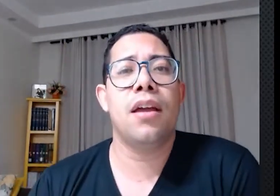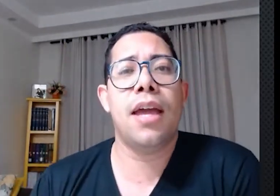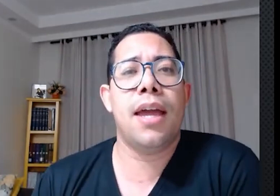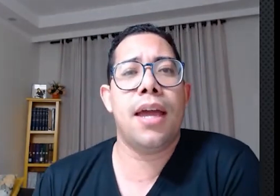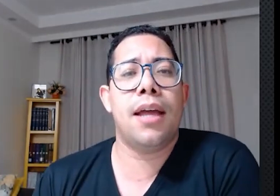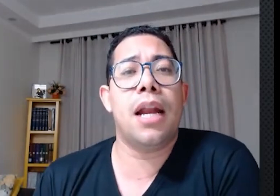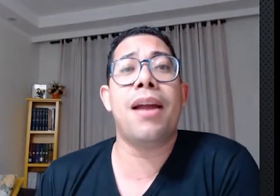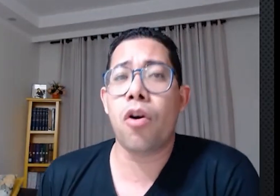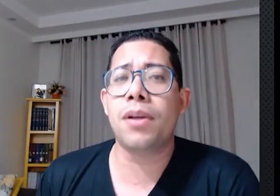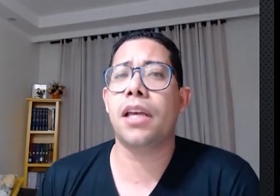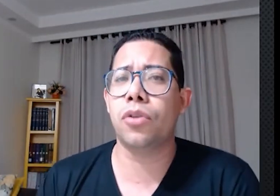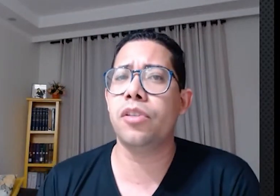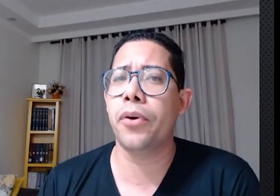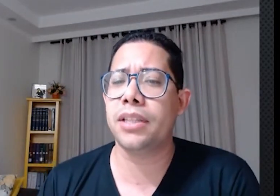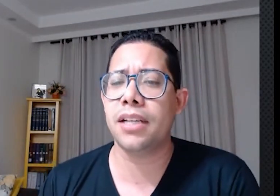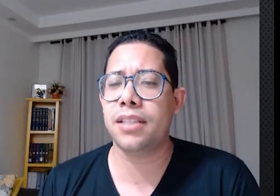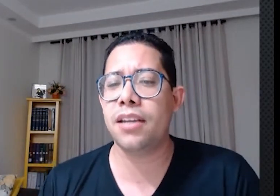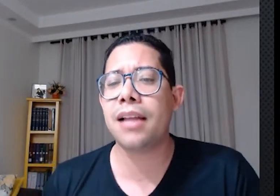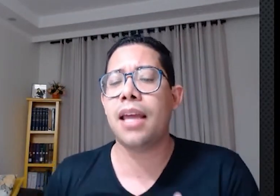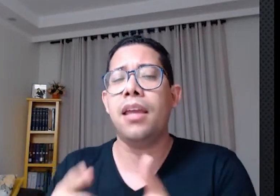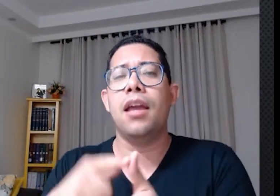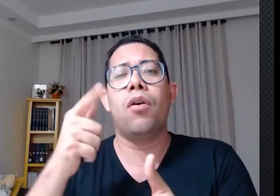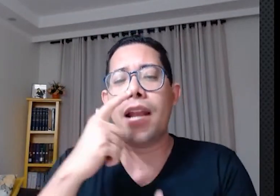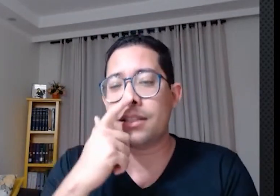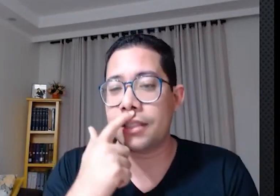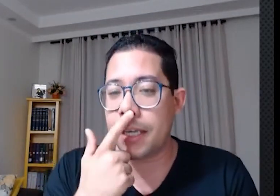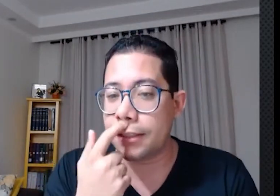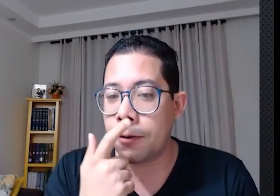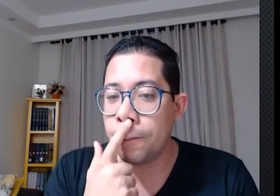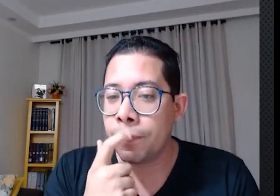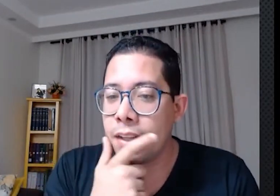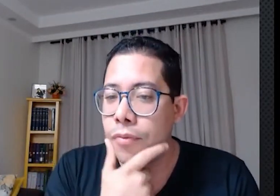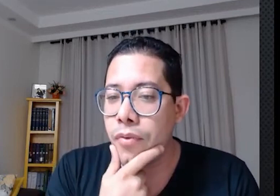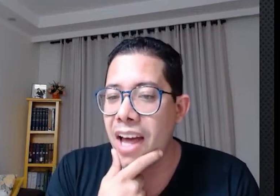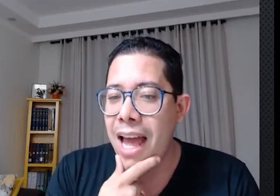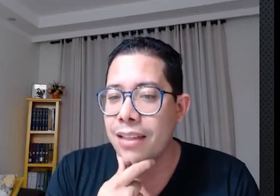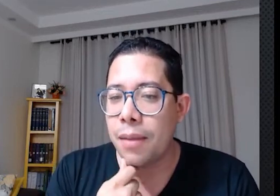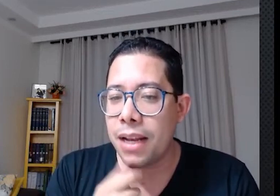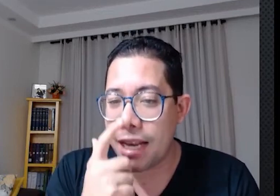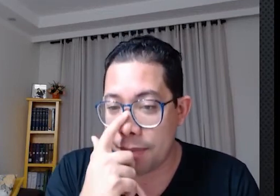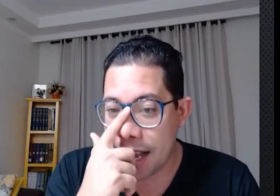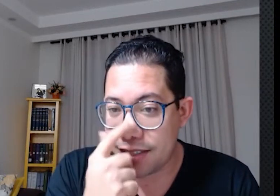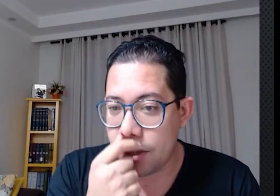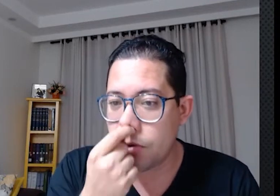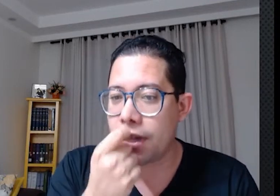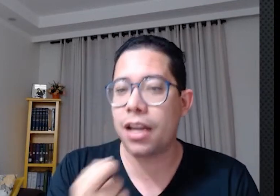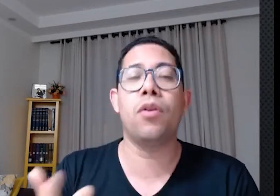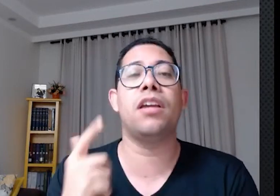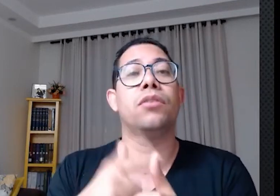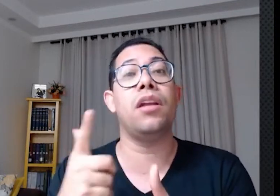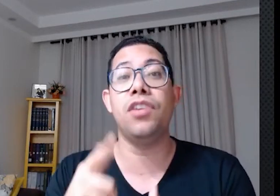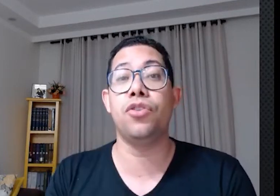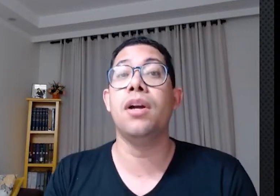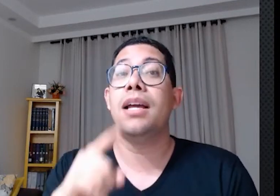vai trabalhar algumas questões importantes que já tem com relação a essa questão que foi falado, né, pela Leme da Silva, que ela